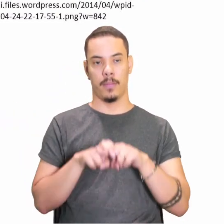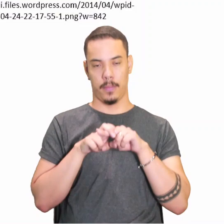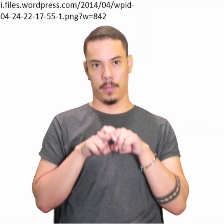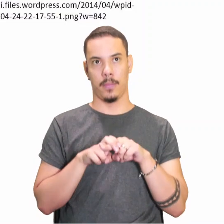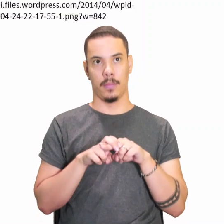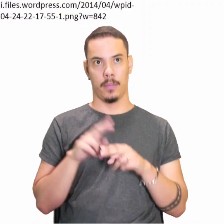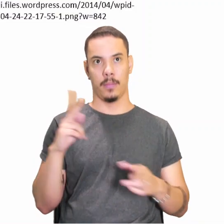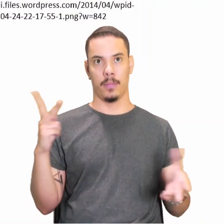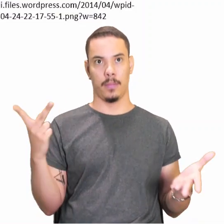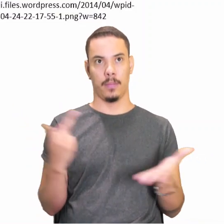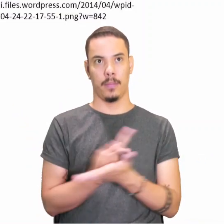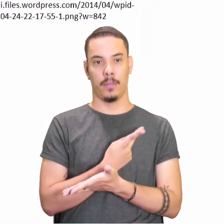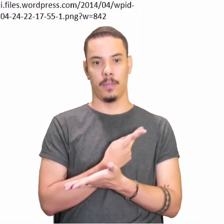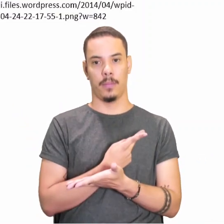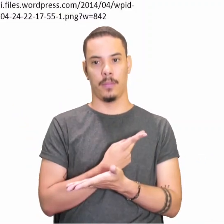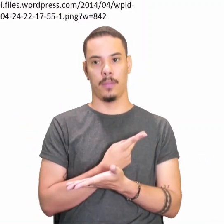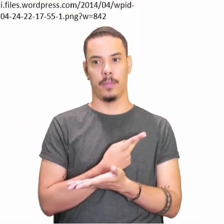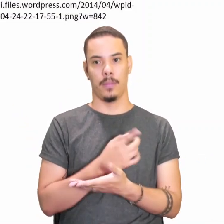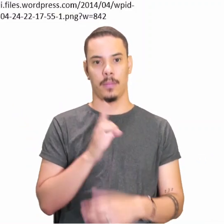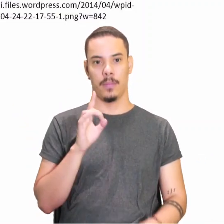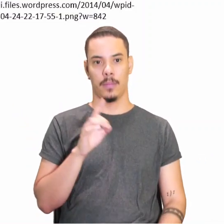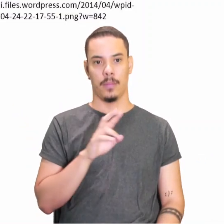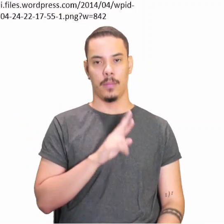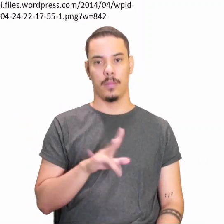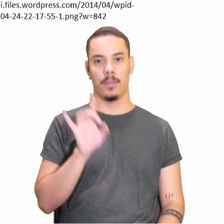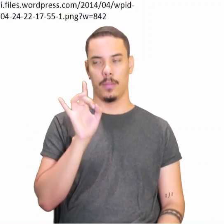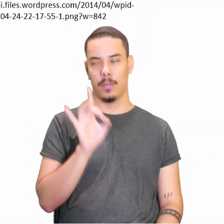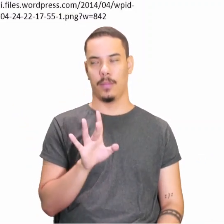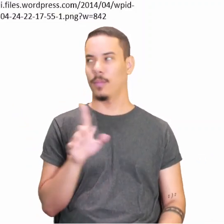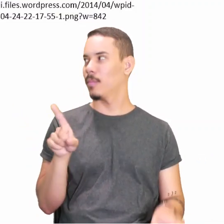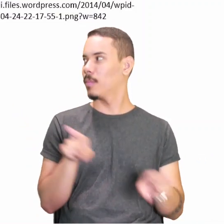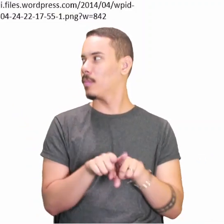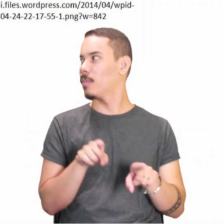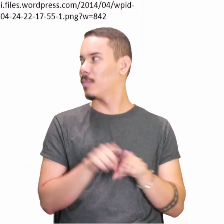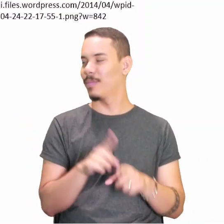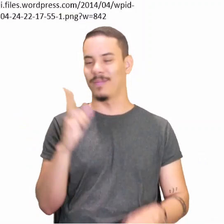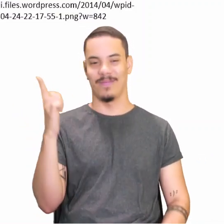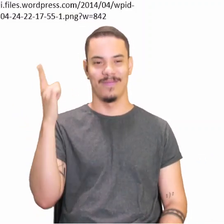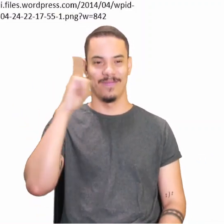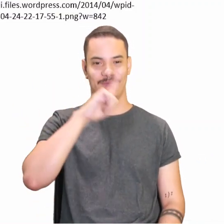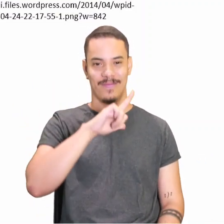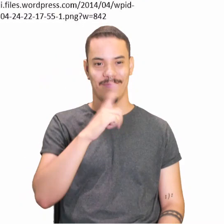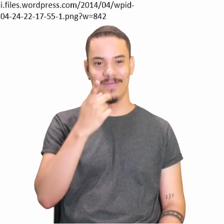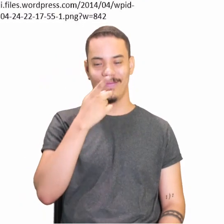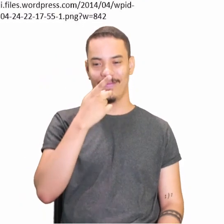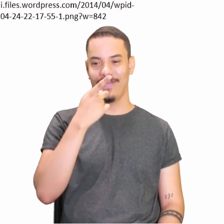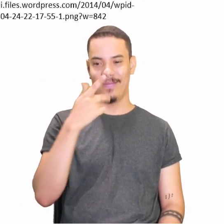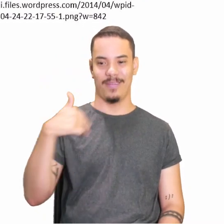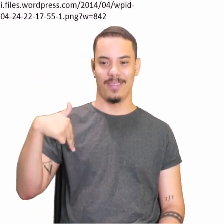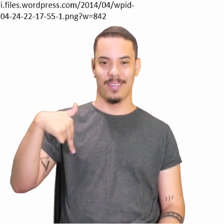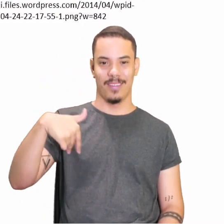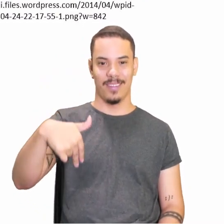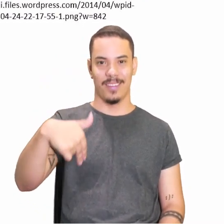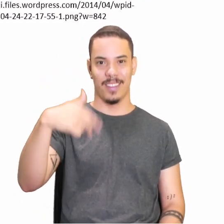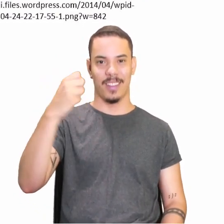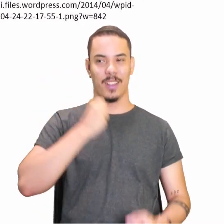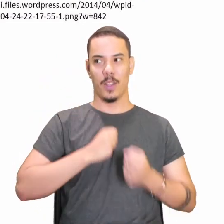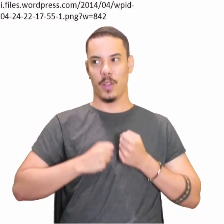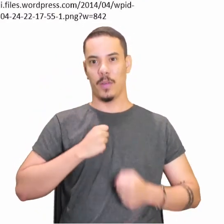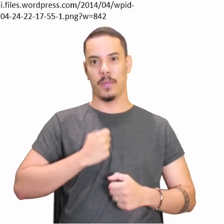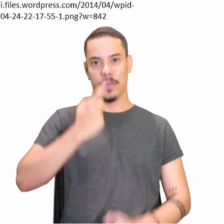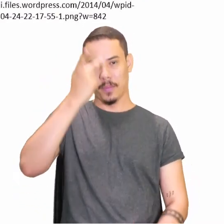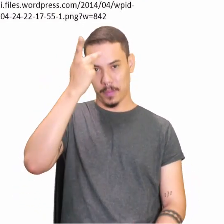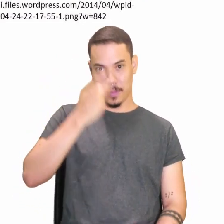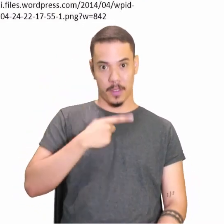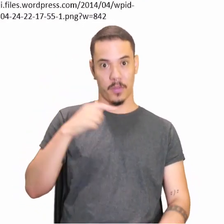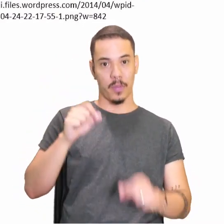nascido prematuramente, não só nascido, mas também conseguia falar, andar, tomar banho sozinho e fazer